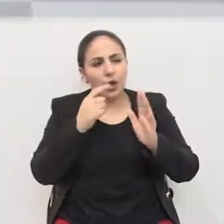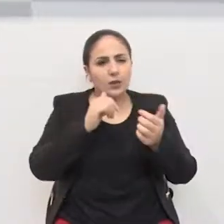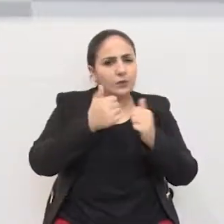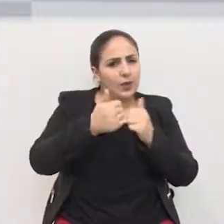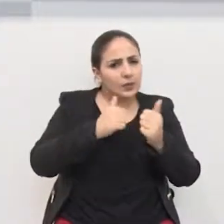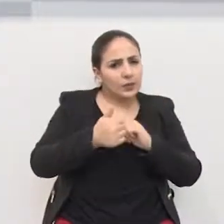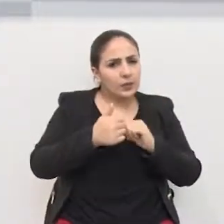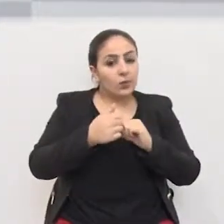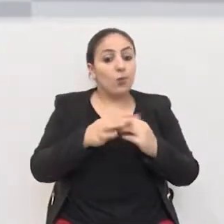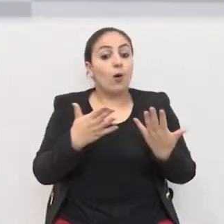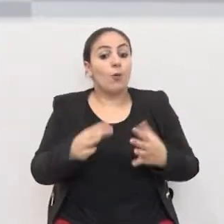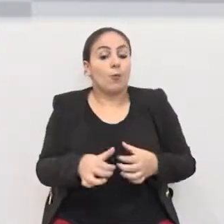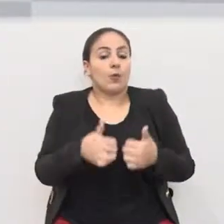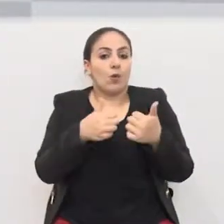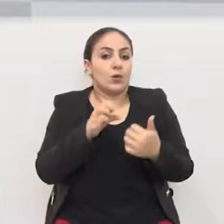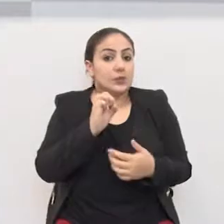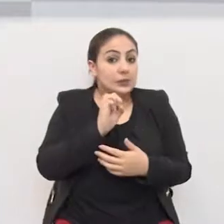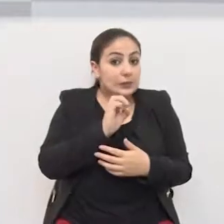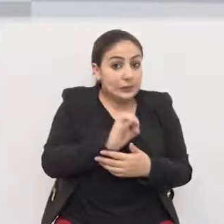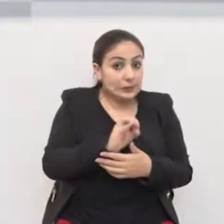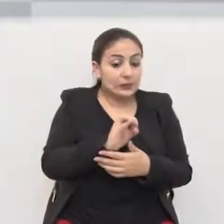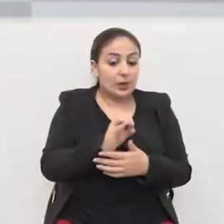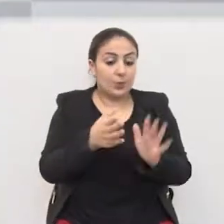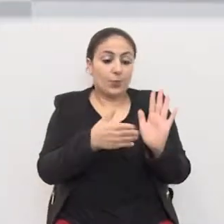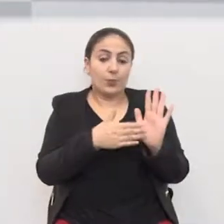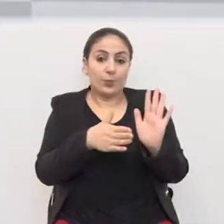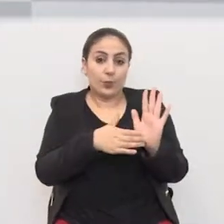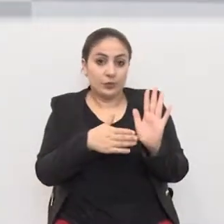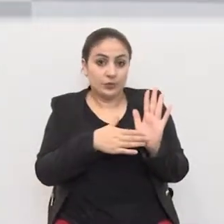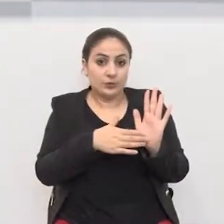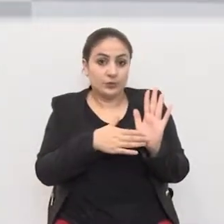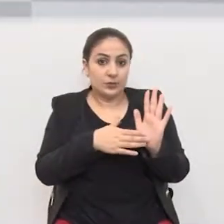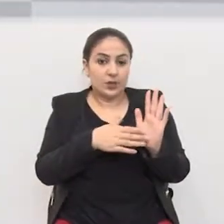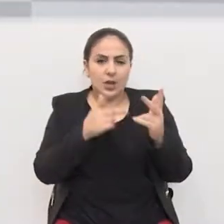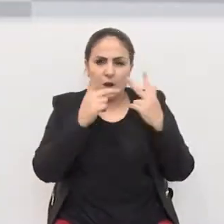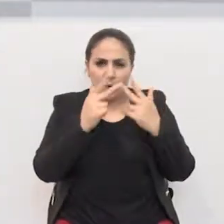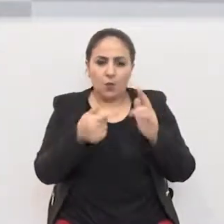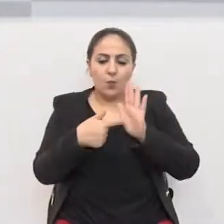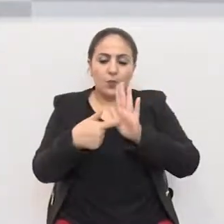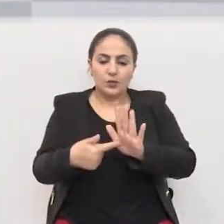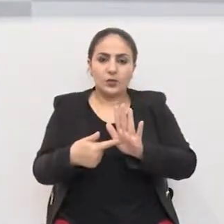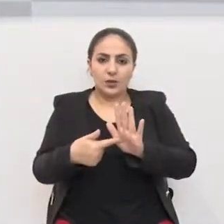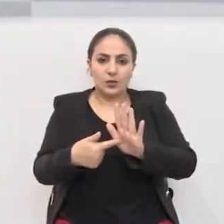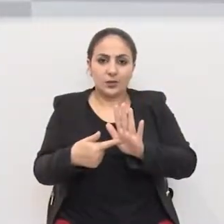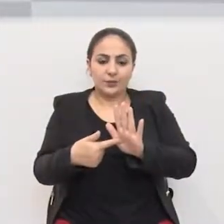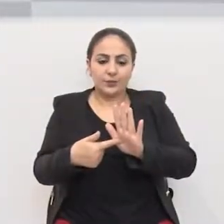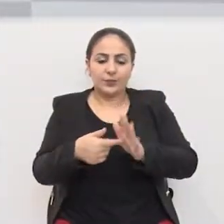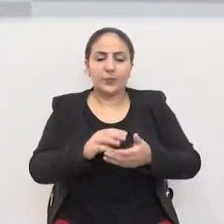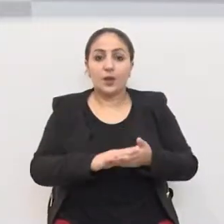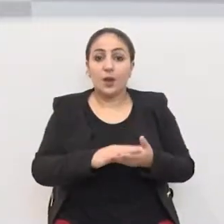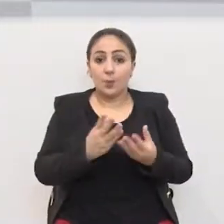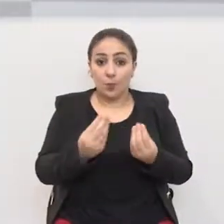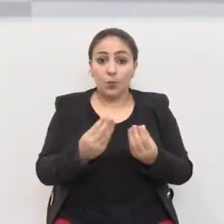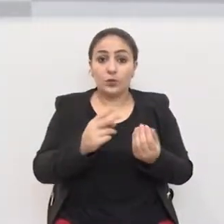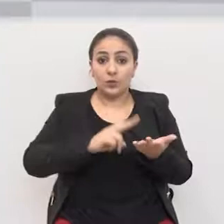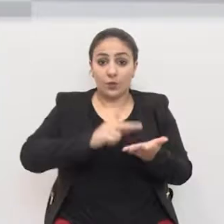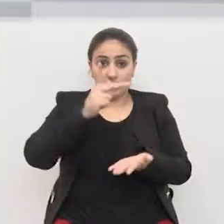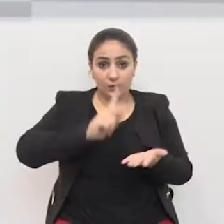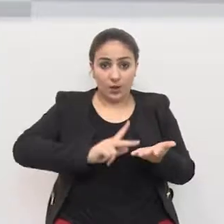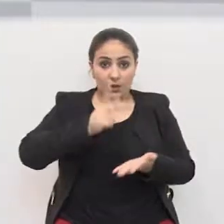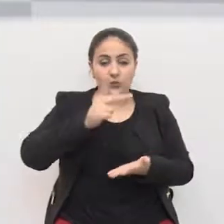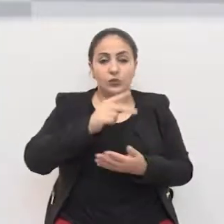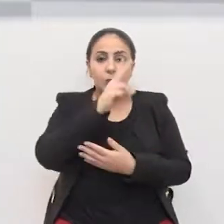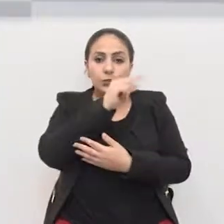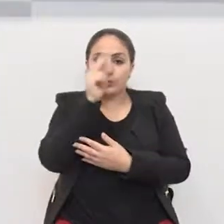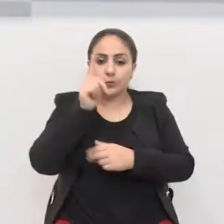melhor julgamento com aquilo que está informando. Se essa proposta, assim como foi apresentada, se mostra extremamente